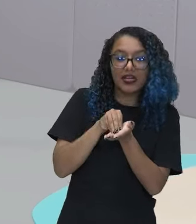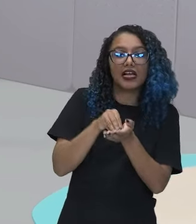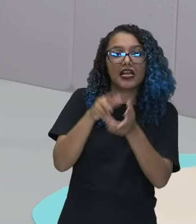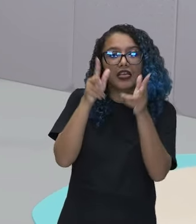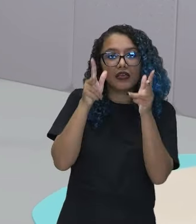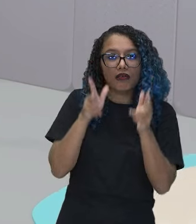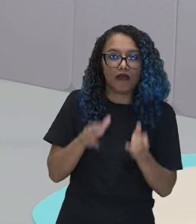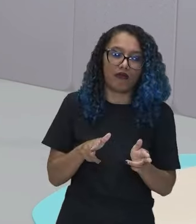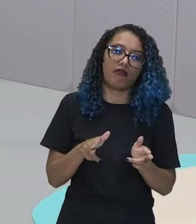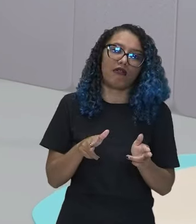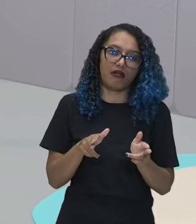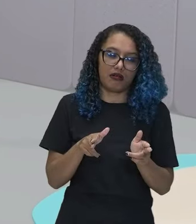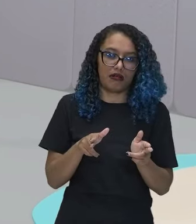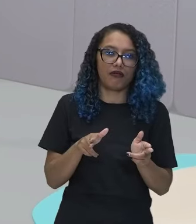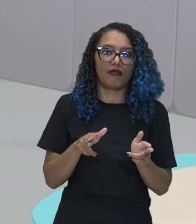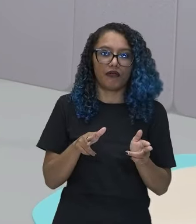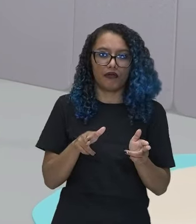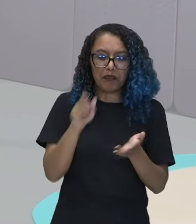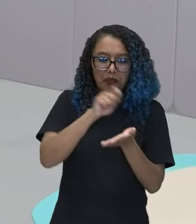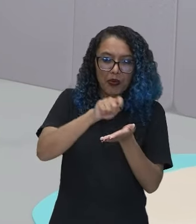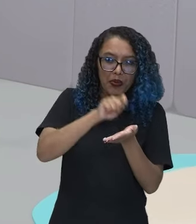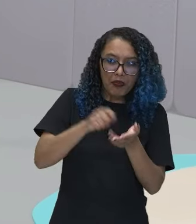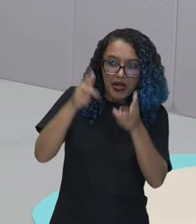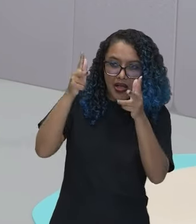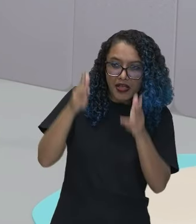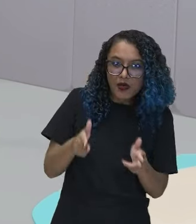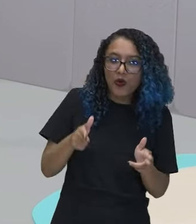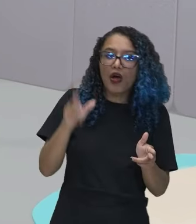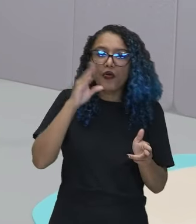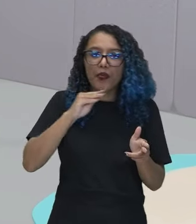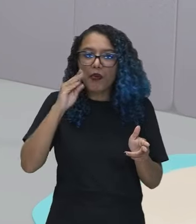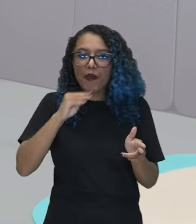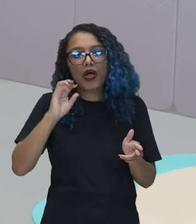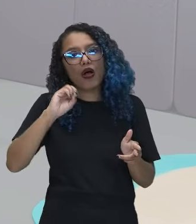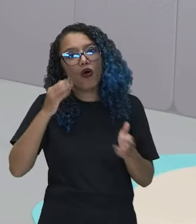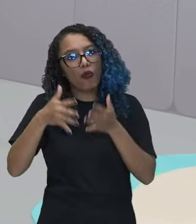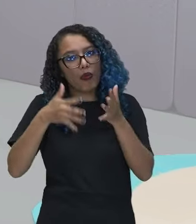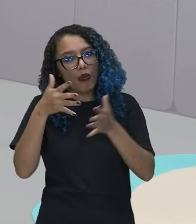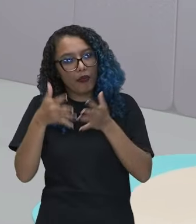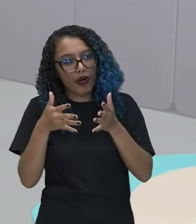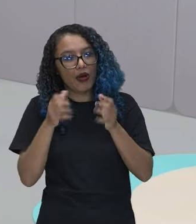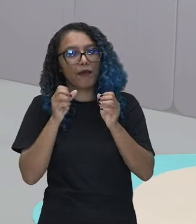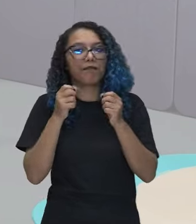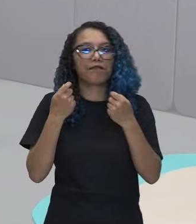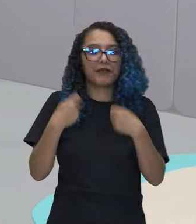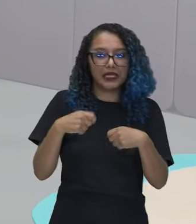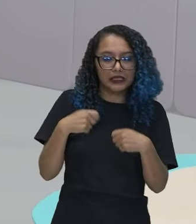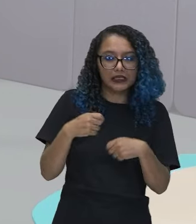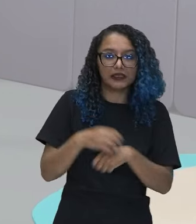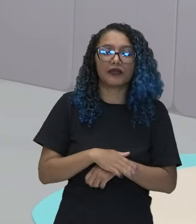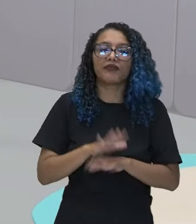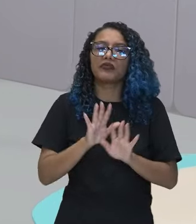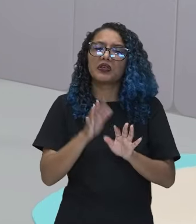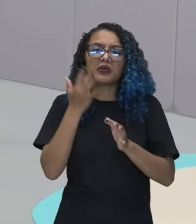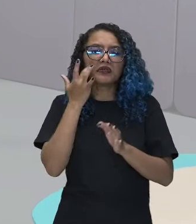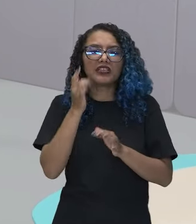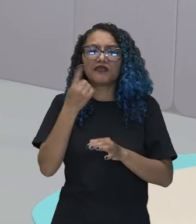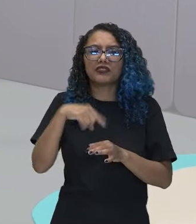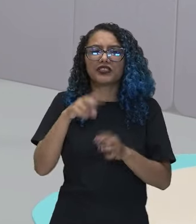for direto. Mas eu não sei se vocês já ouviram, já observaram em alguns textos